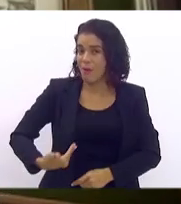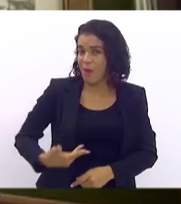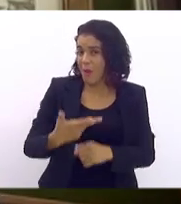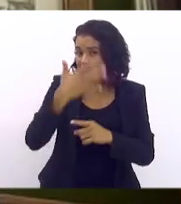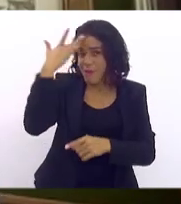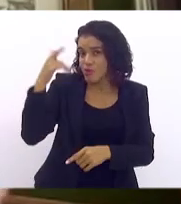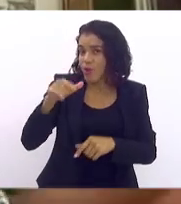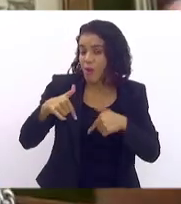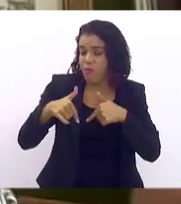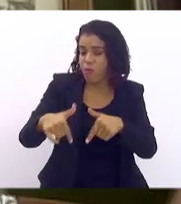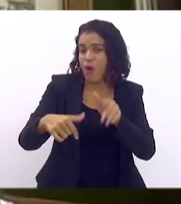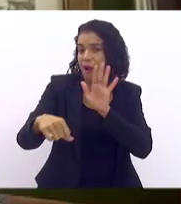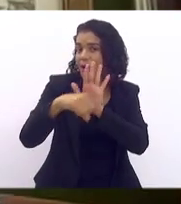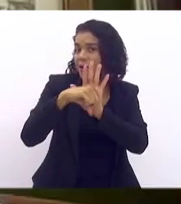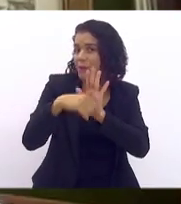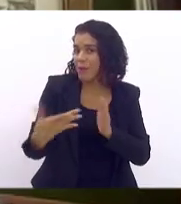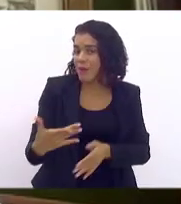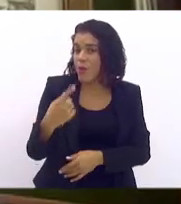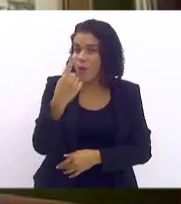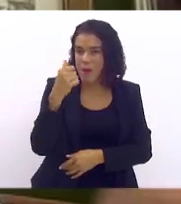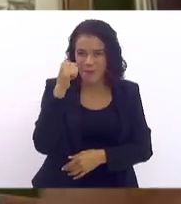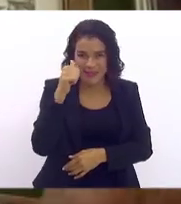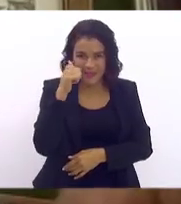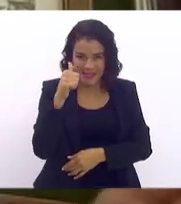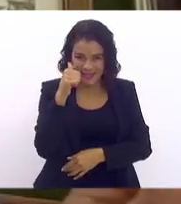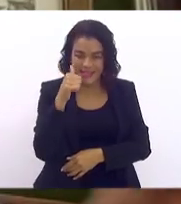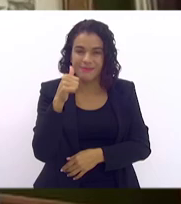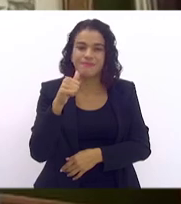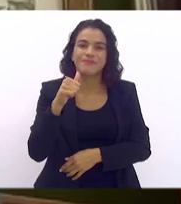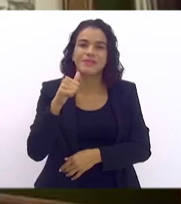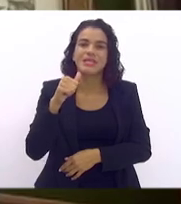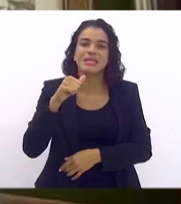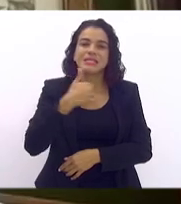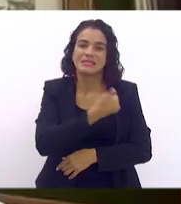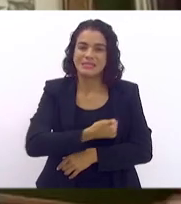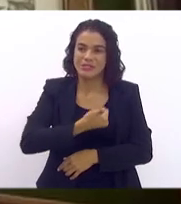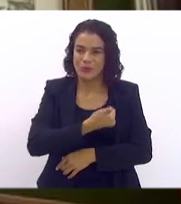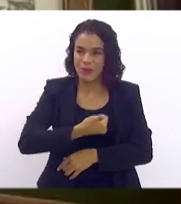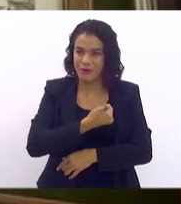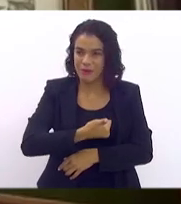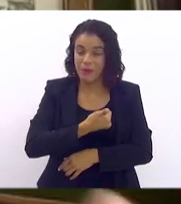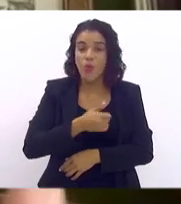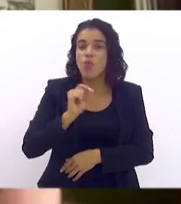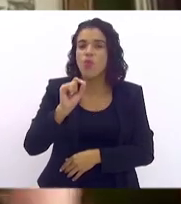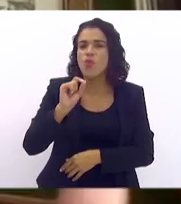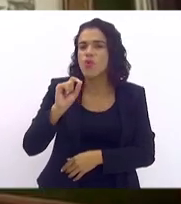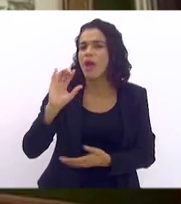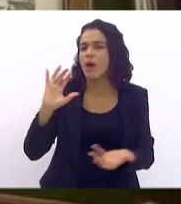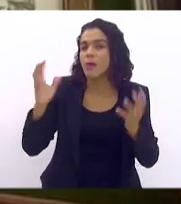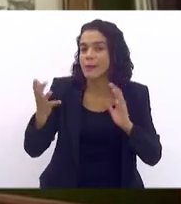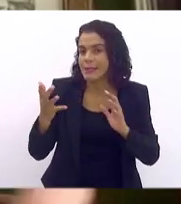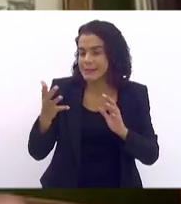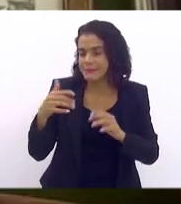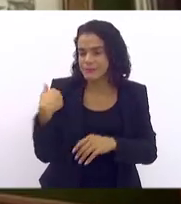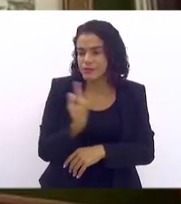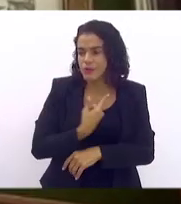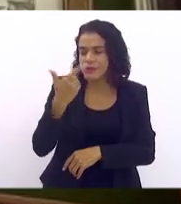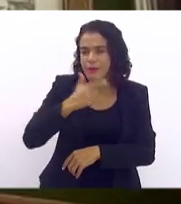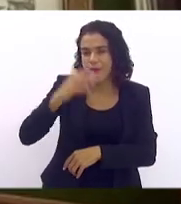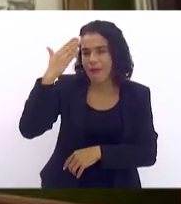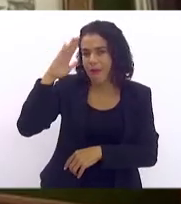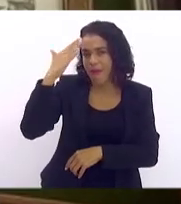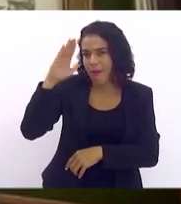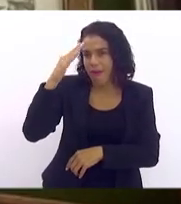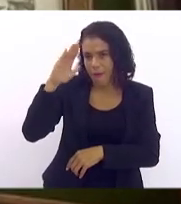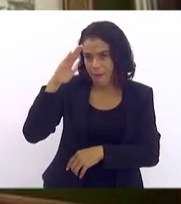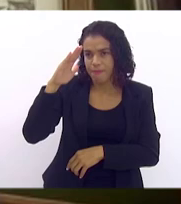cometendo crimes. Temos uma menina no Rio de Janeiro, em São João do Meriti. O que que acontece? Até para a gente entender por que que essas pessoas vão parar